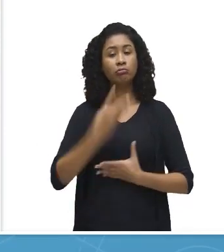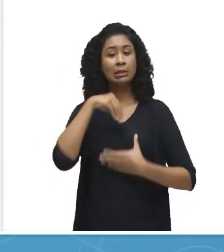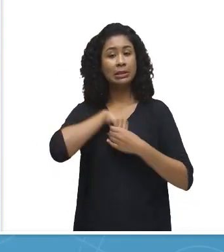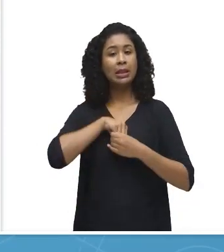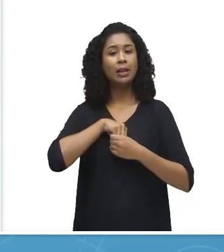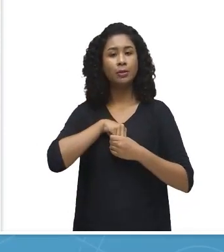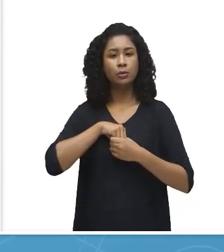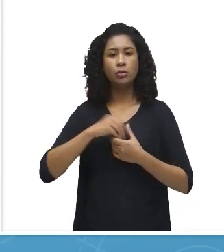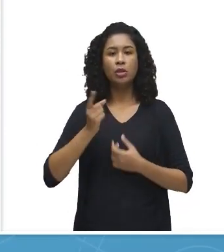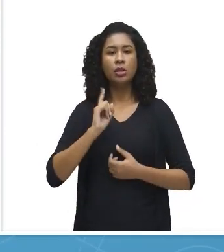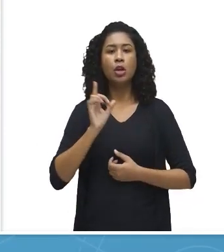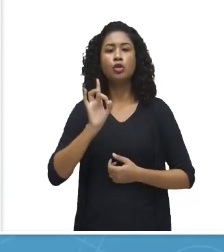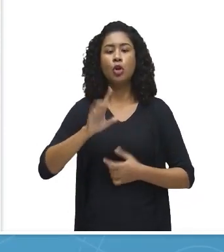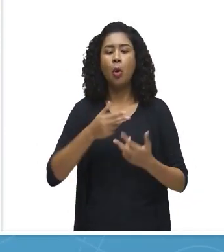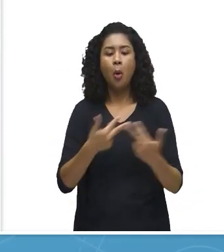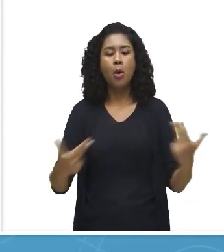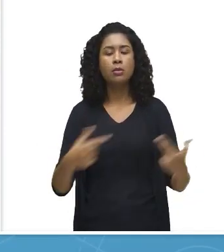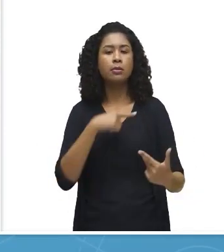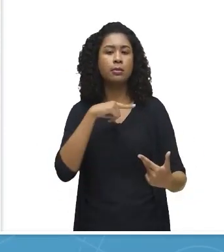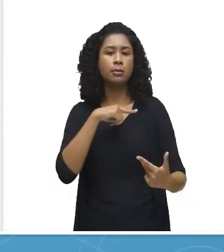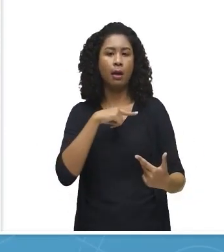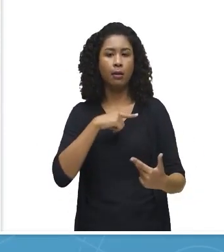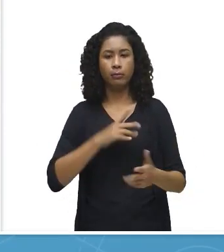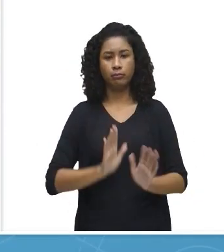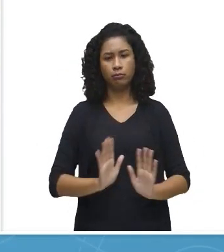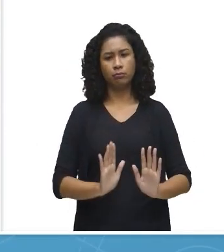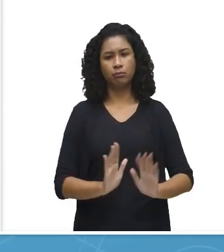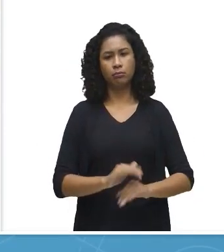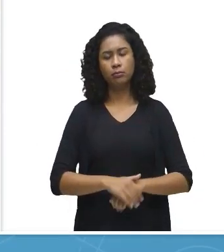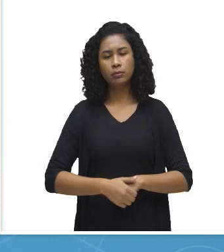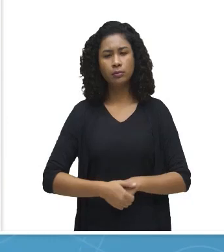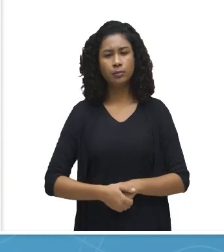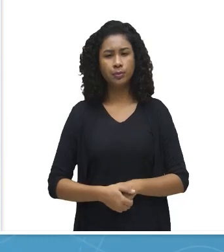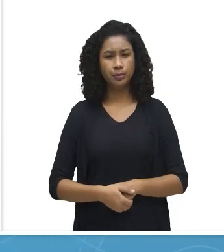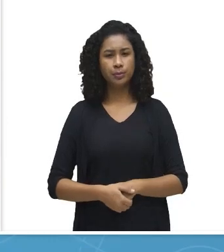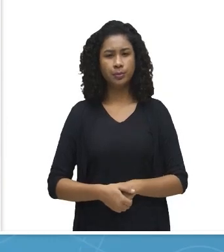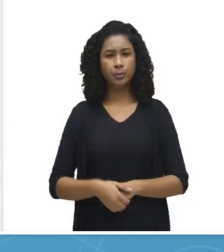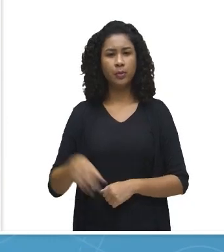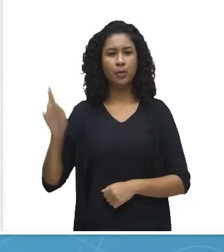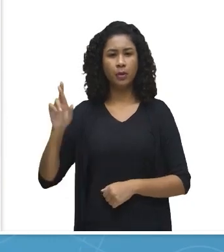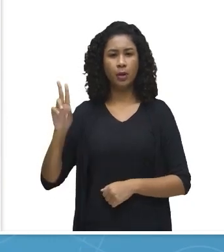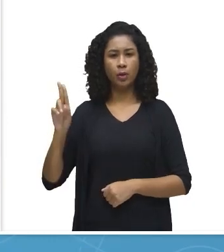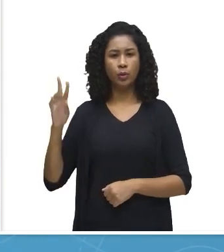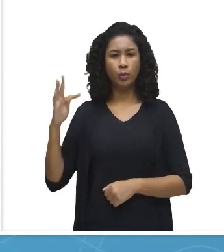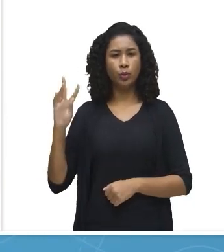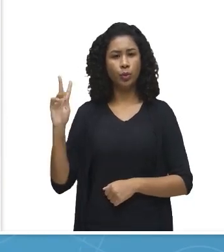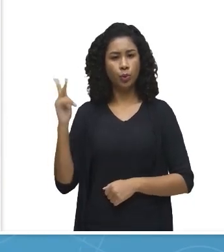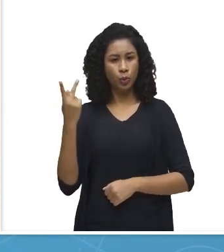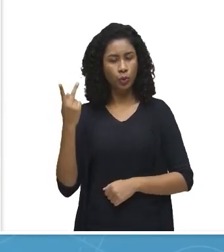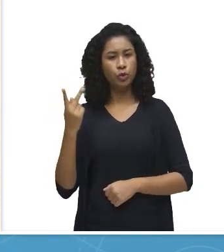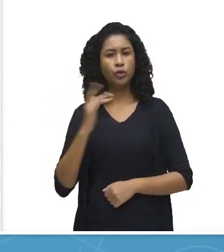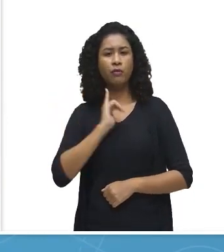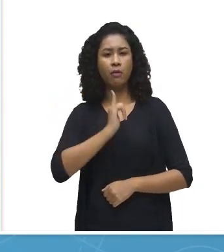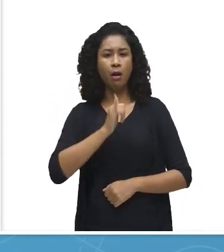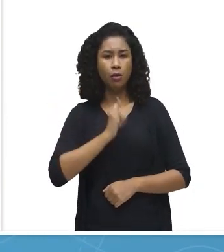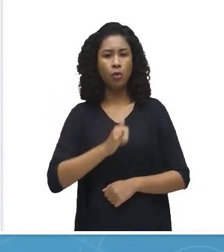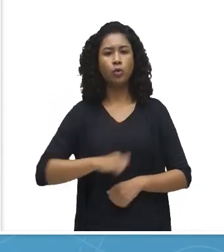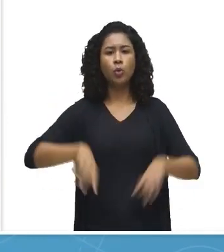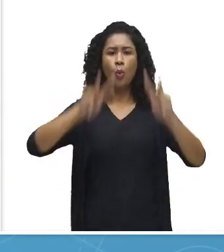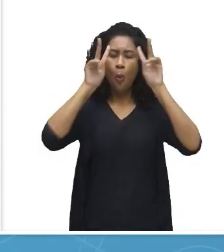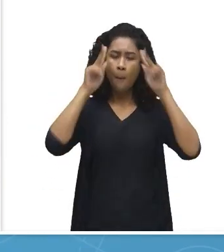não pelo que você tem. Né? Aí a Ruth coloca uma coisa interessante, o ser humano ele